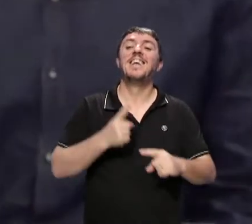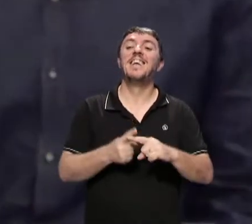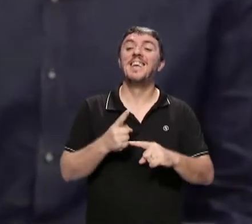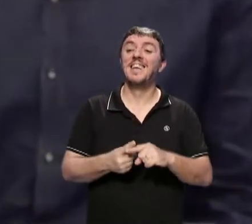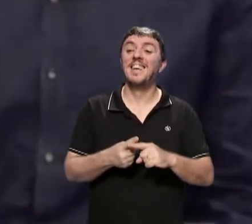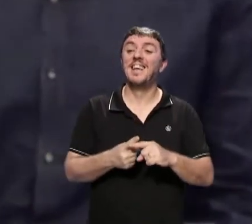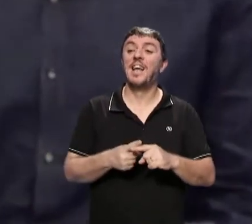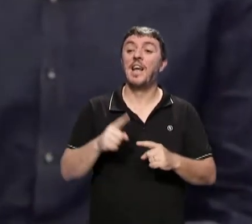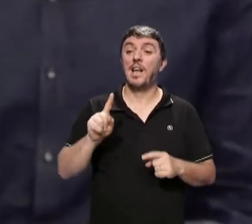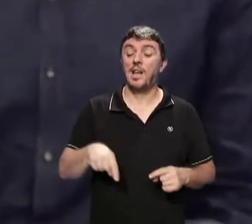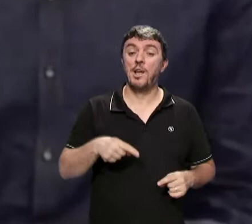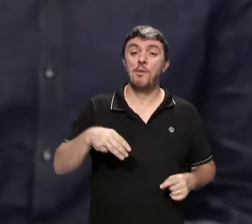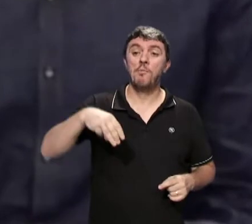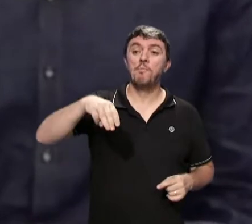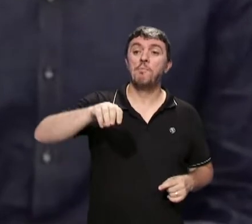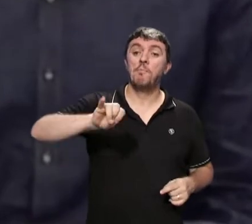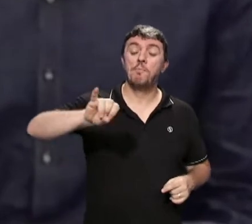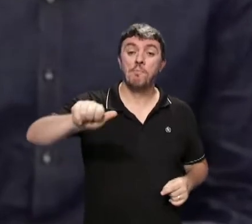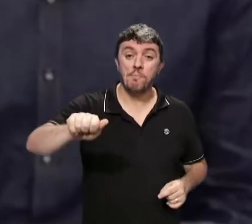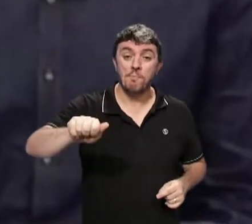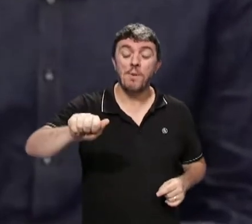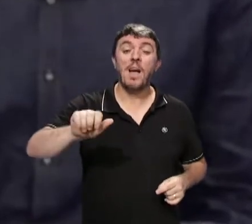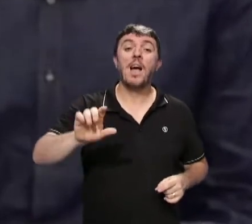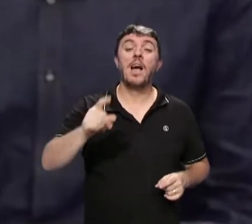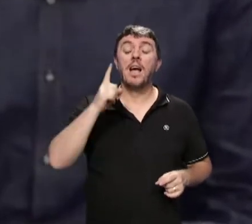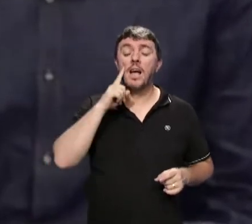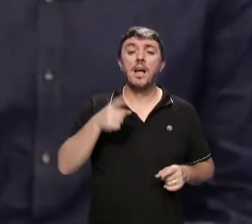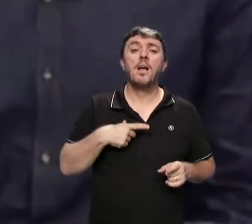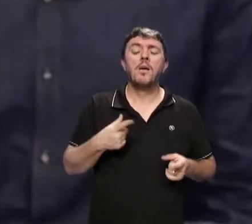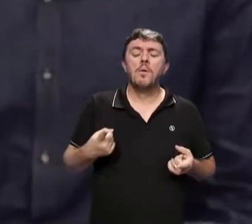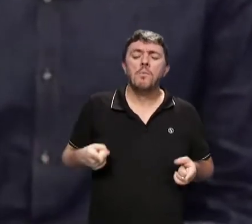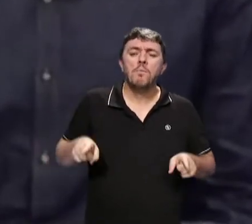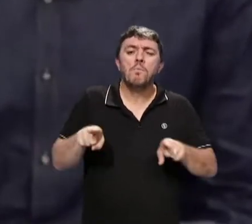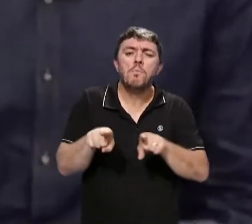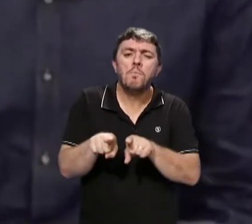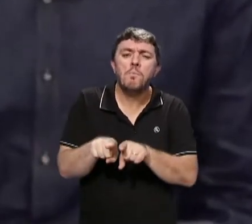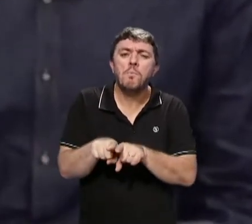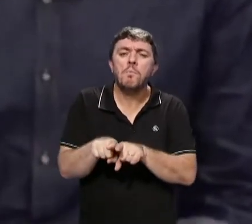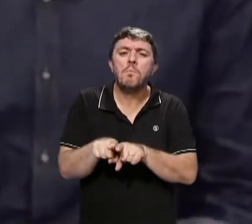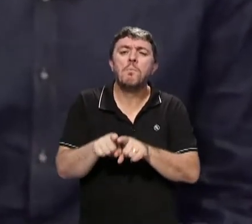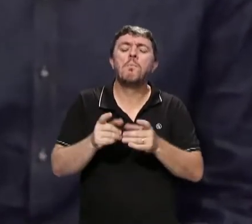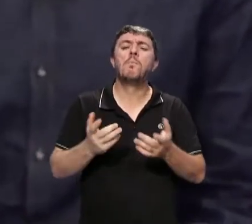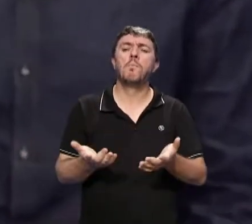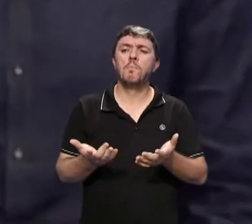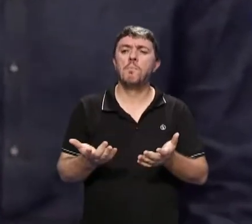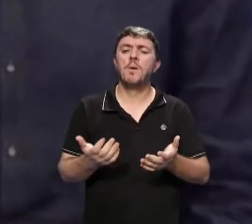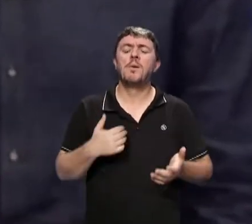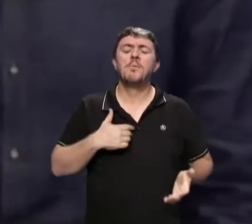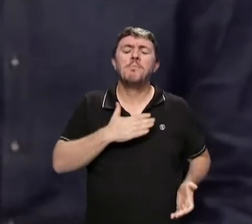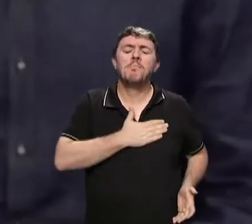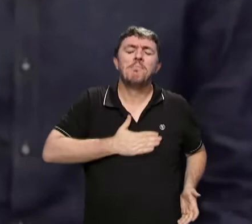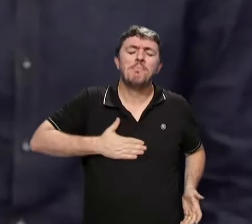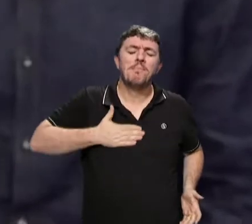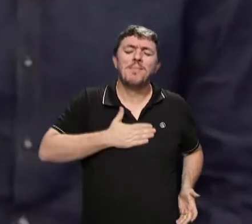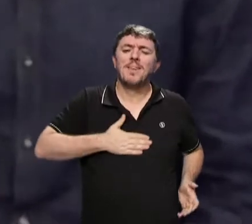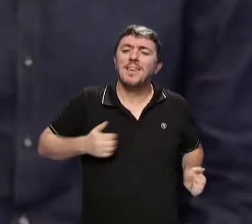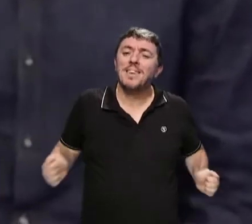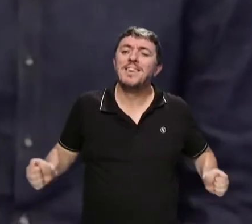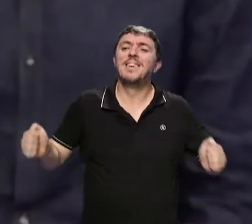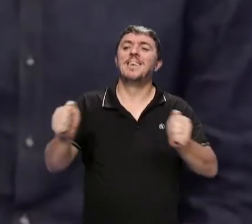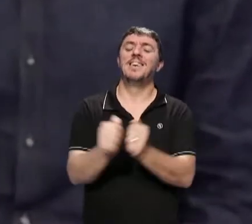é a parceira do Fábio pro Brasil todo, e eu também shipava eles no meu passado Me Condena, adoro o trabalho deles juntos.